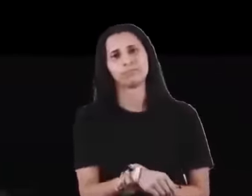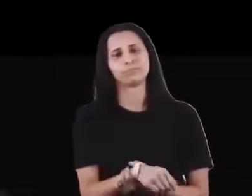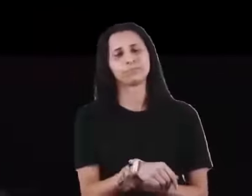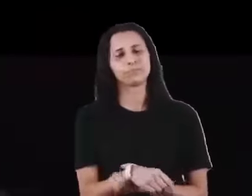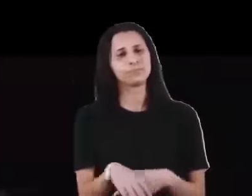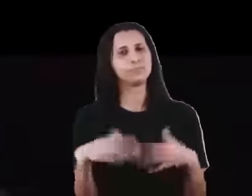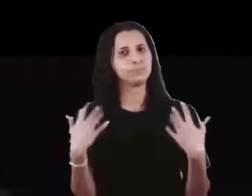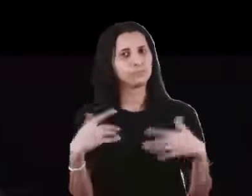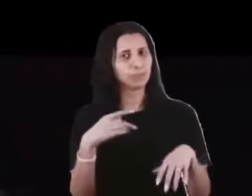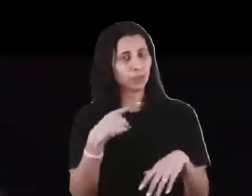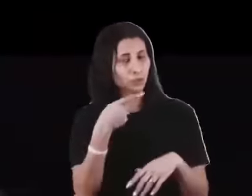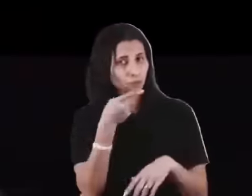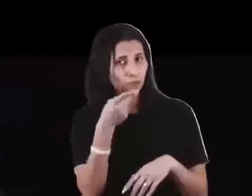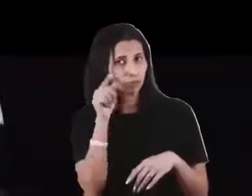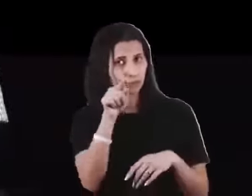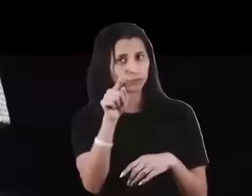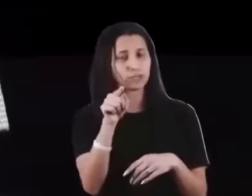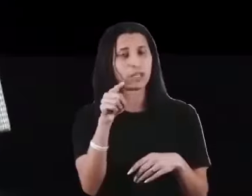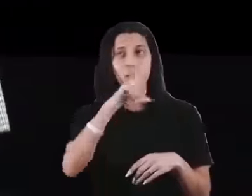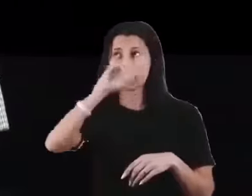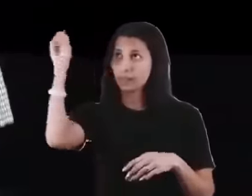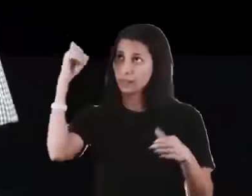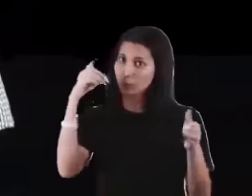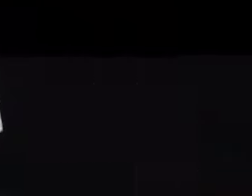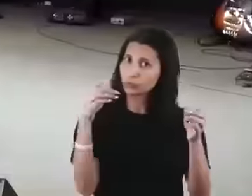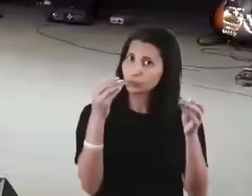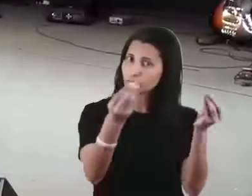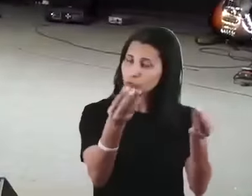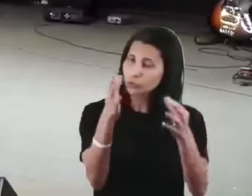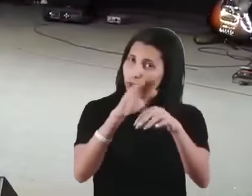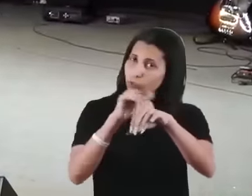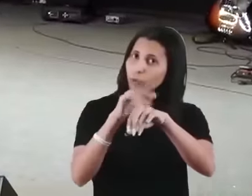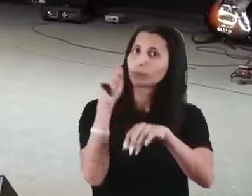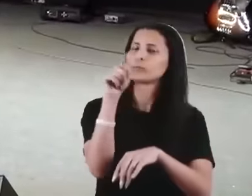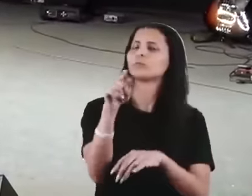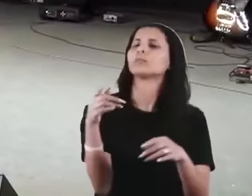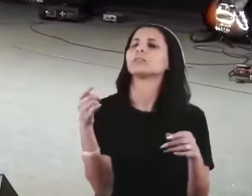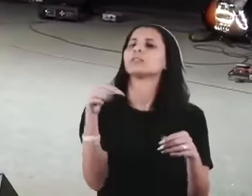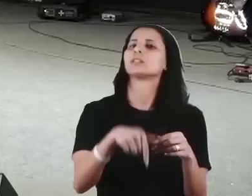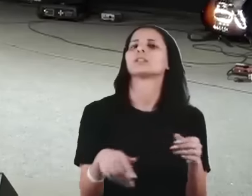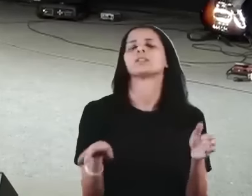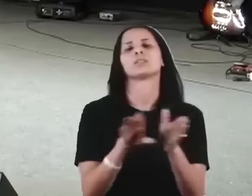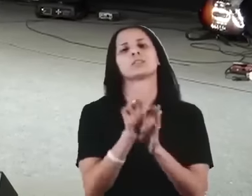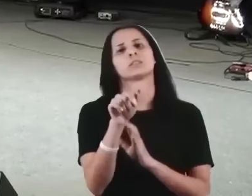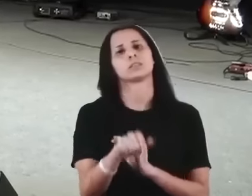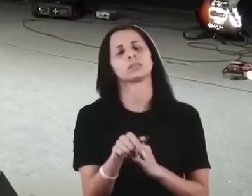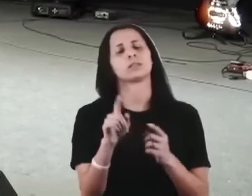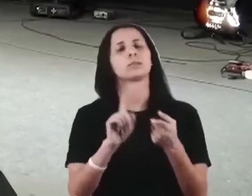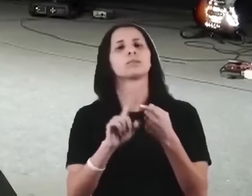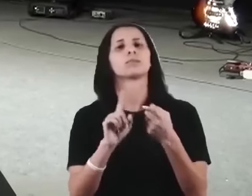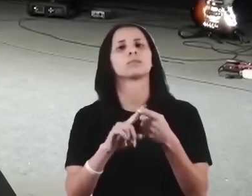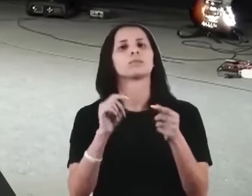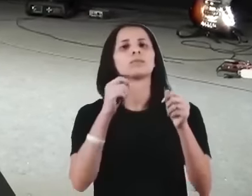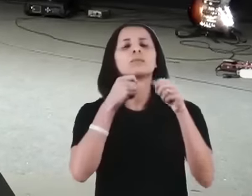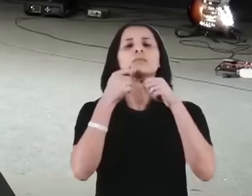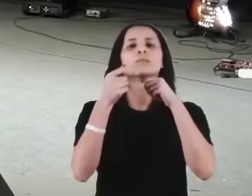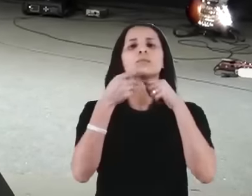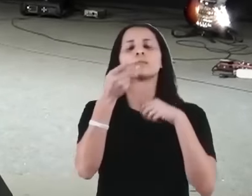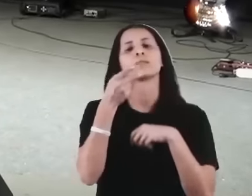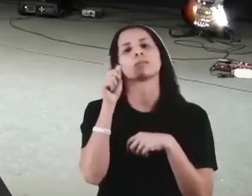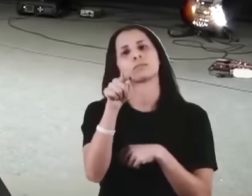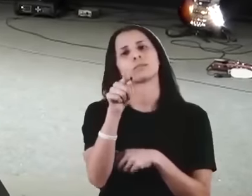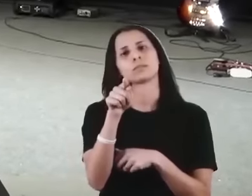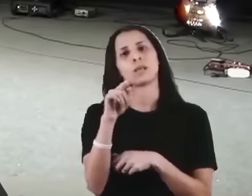deixa eu te dizer uma coisa Deus te trouxe aqui para te dizer não importa quem cobriu o poço que lhe dava vida